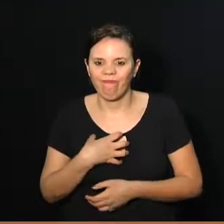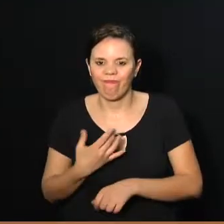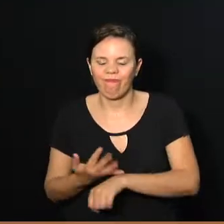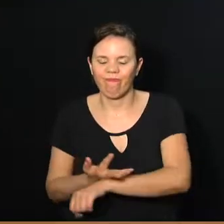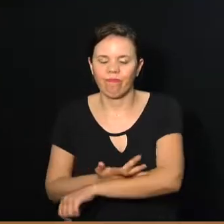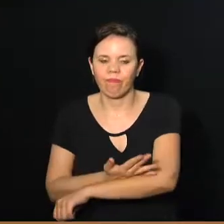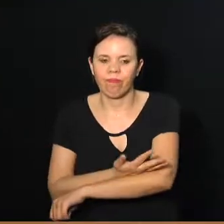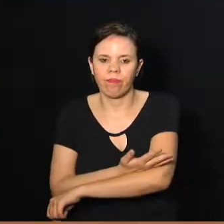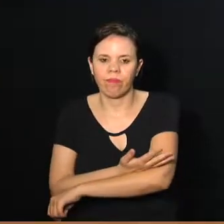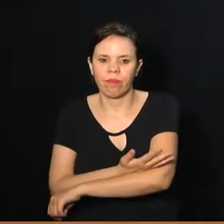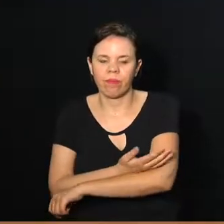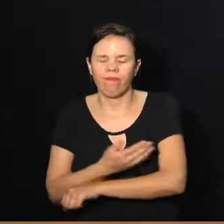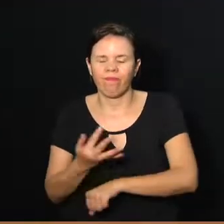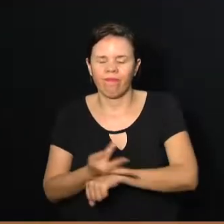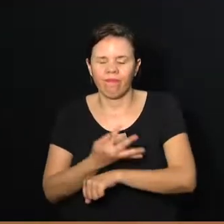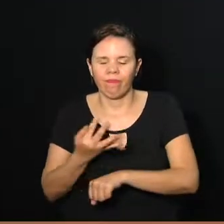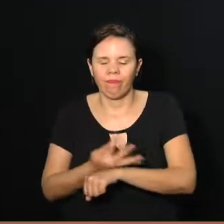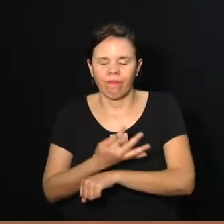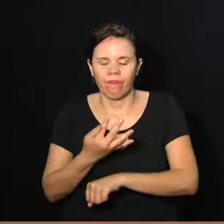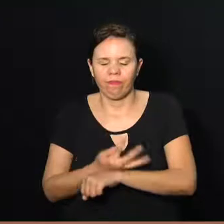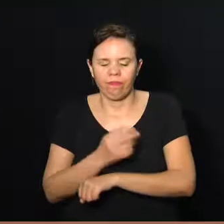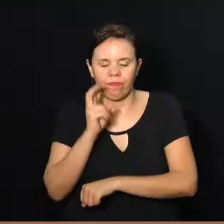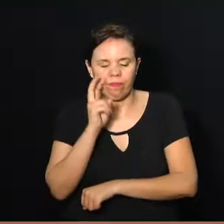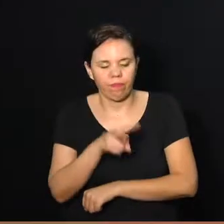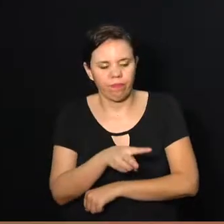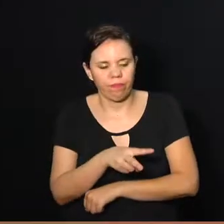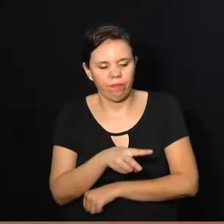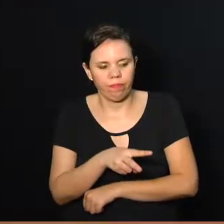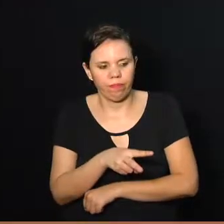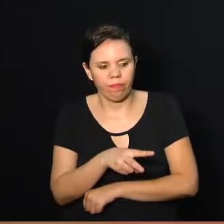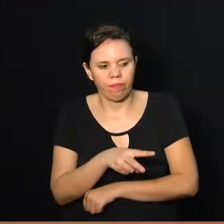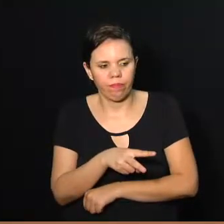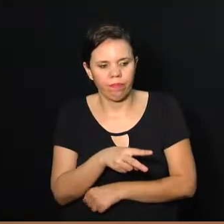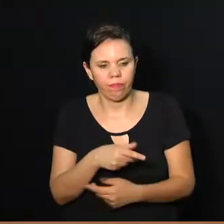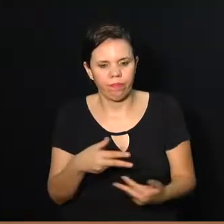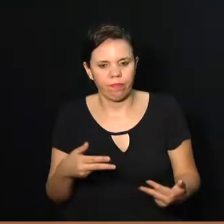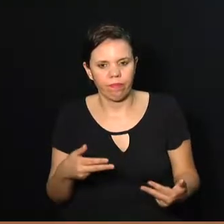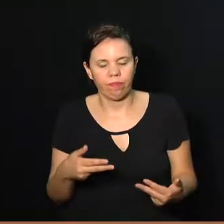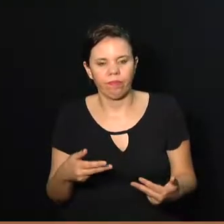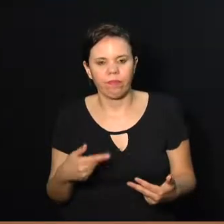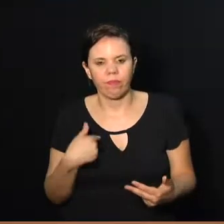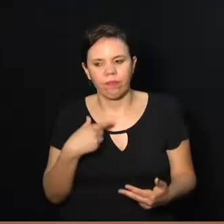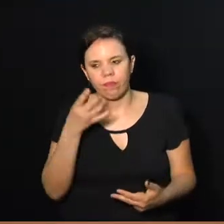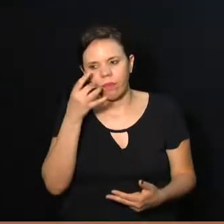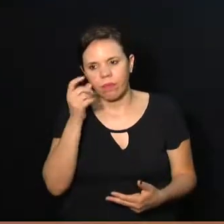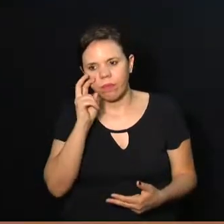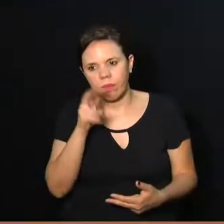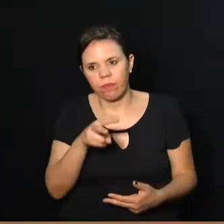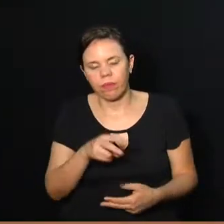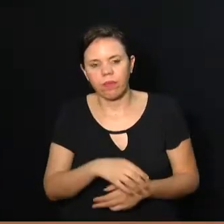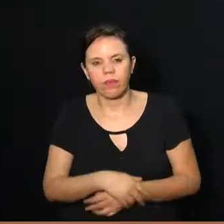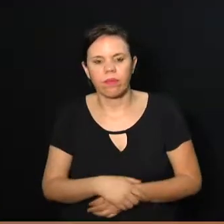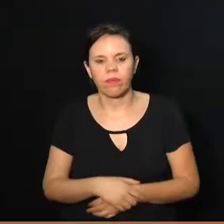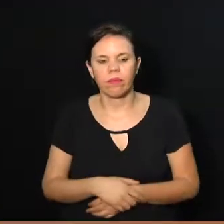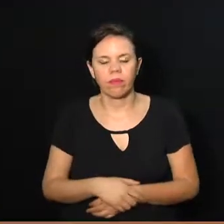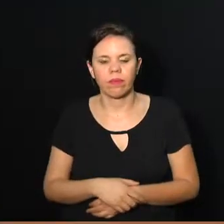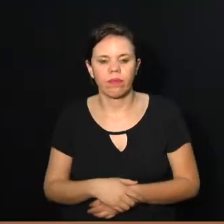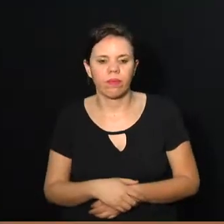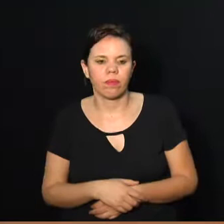para suportar a situação que eu presenciei.